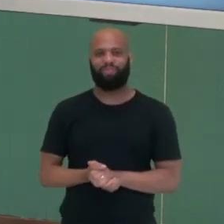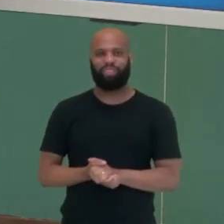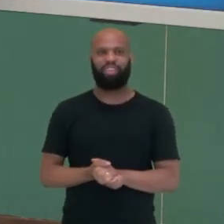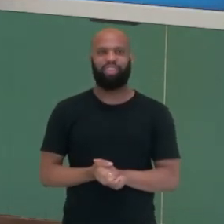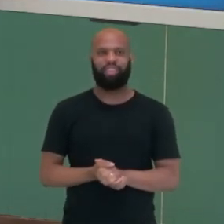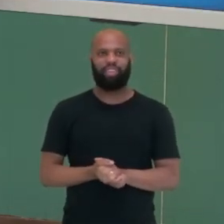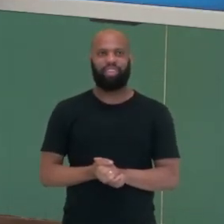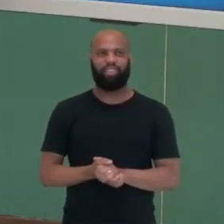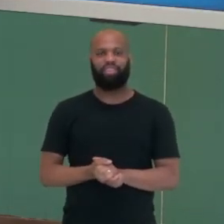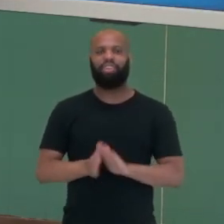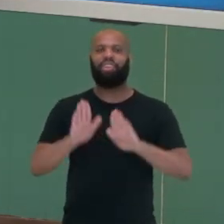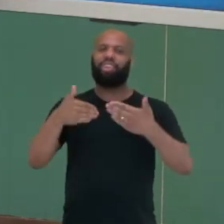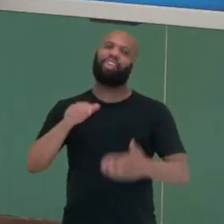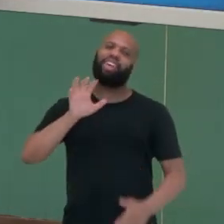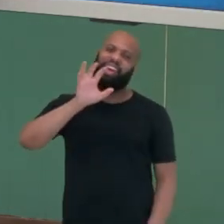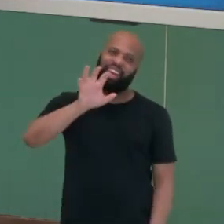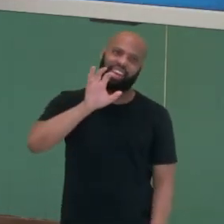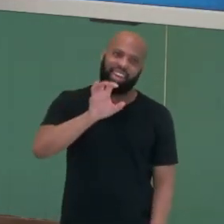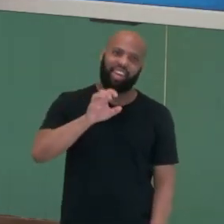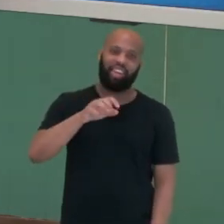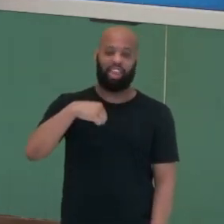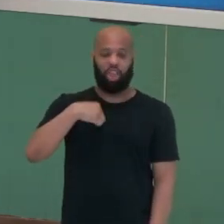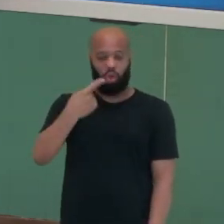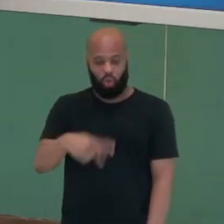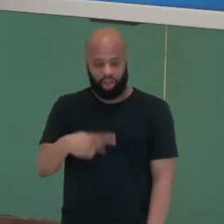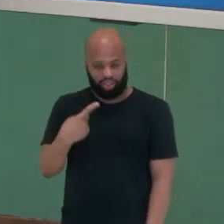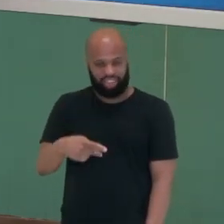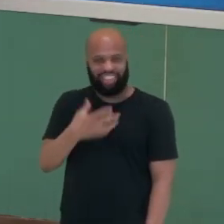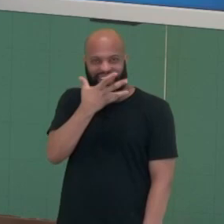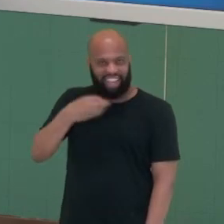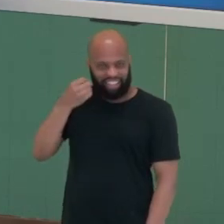social. E é isso, meu caro. Eu fico aqui, o Natan